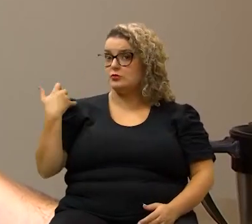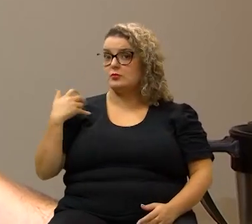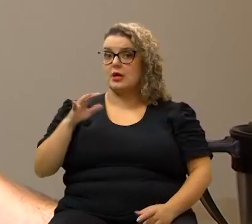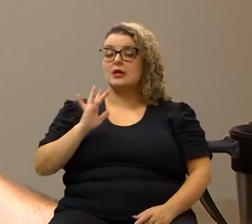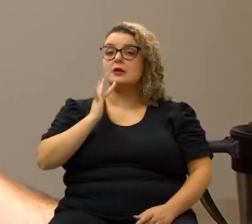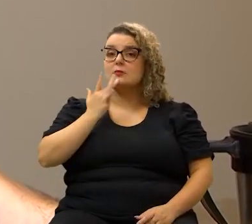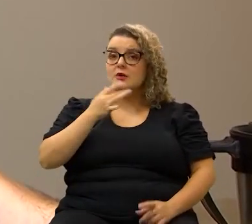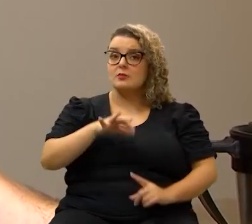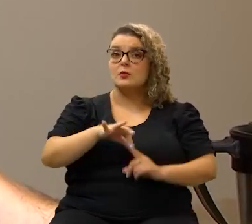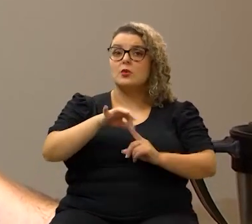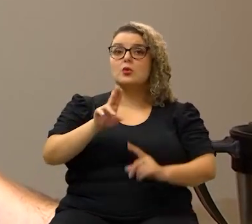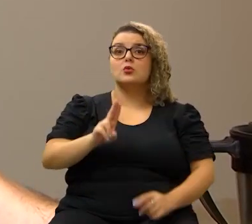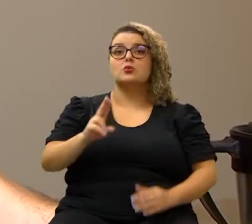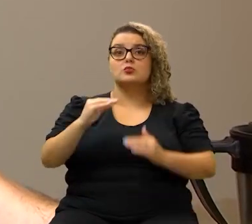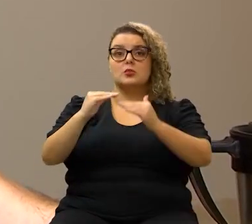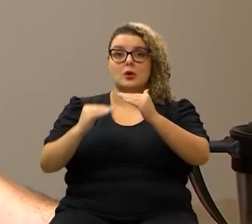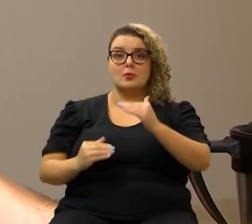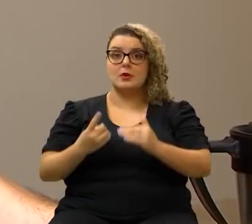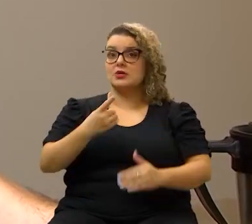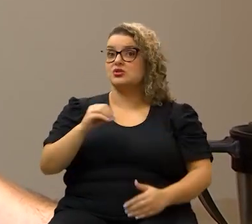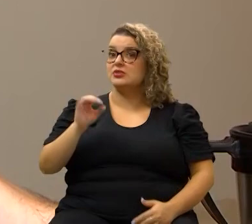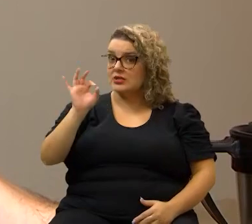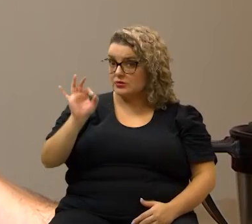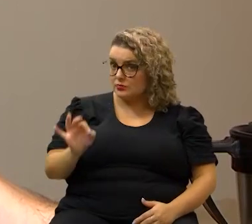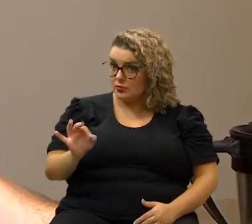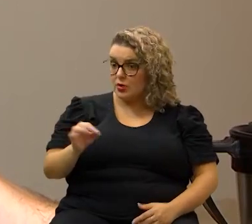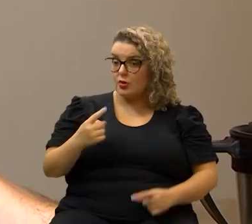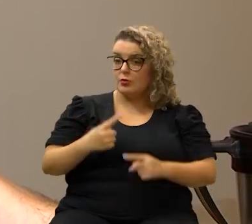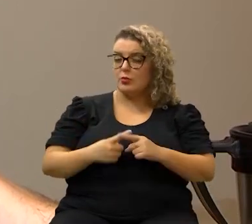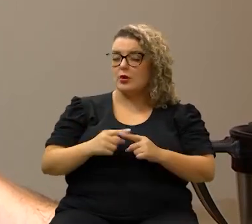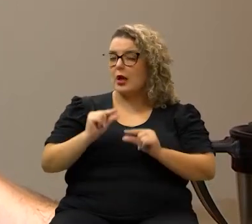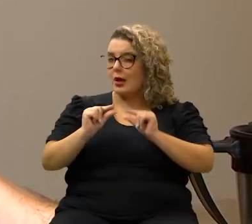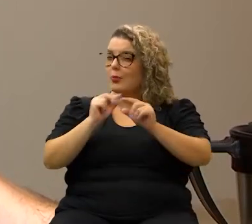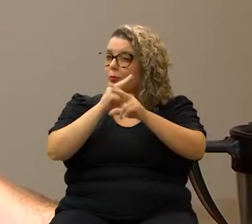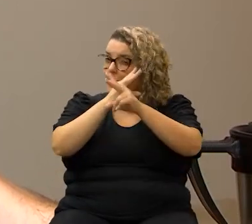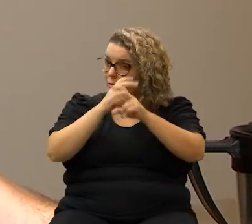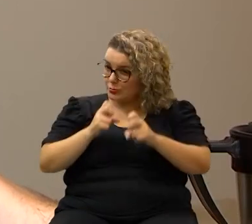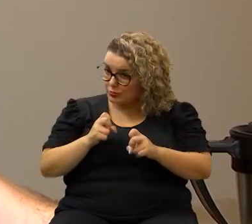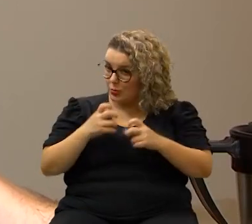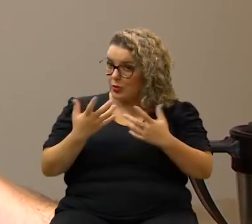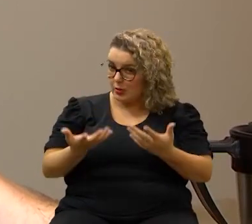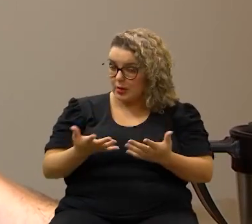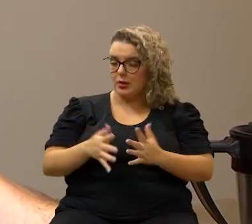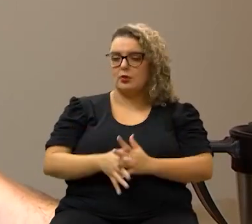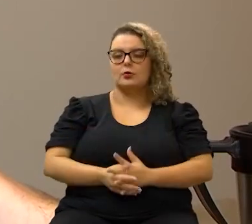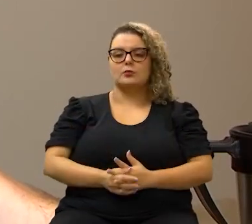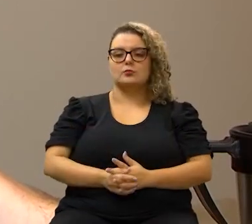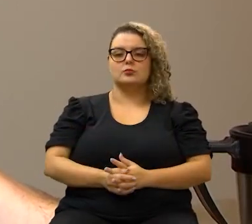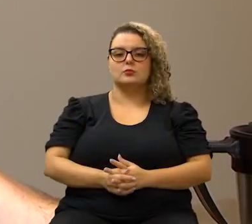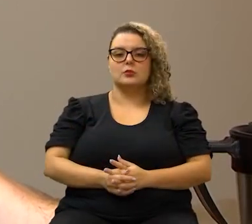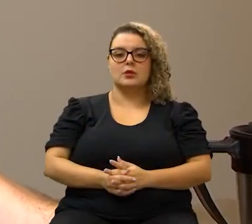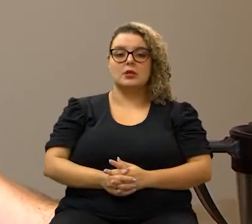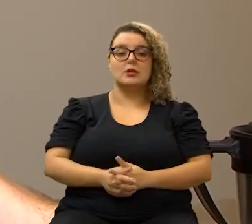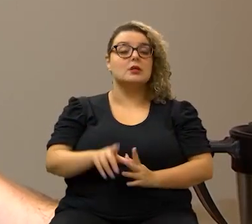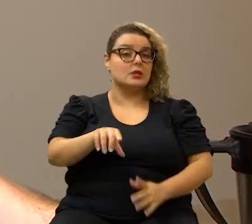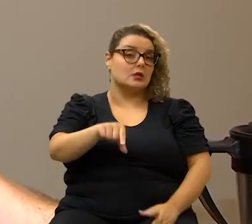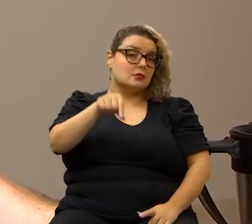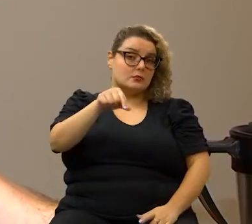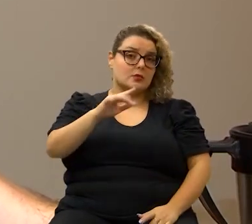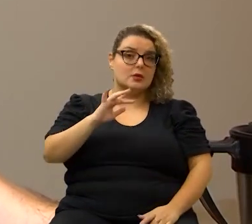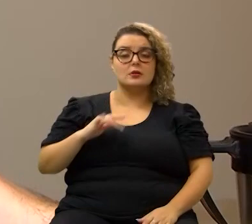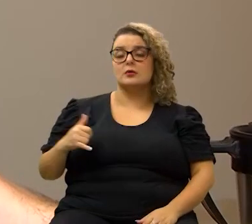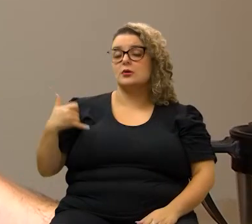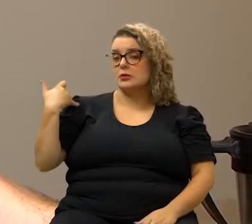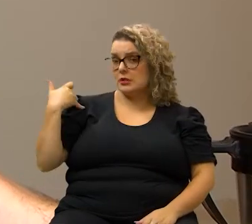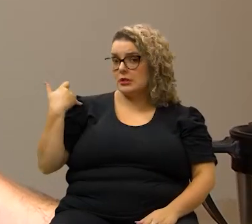idade só que a preferência é que se use abaixo de 10% porque senão se torna um pouco tóxico tá e o o a gente